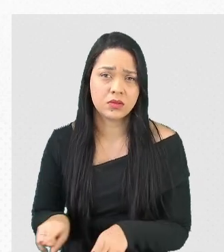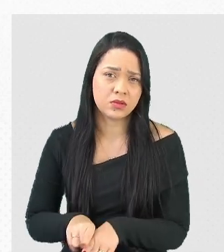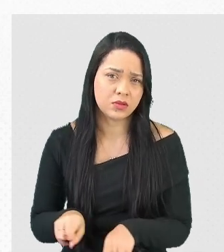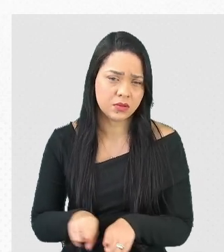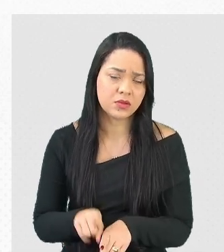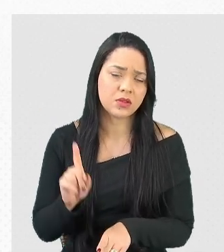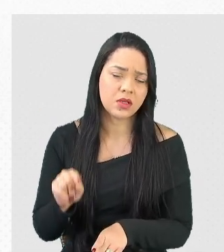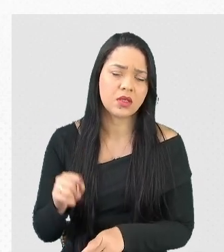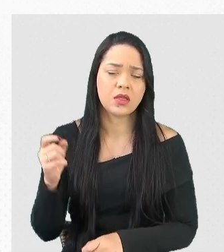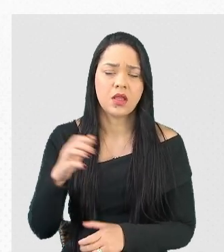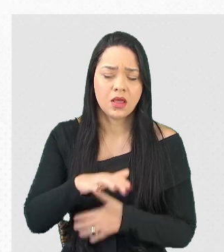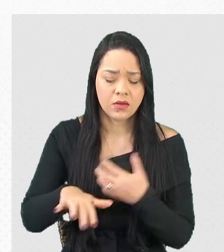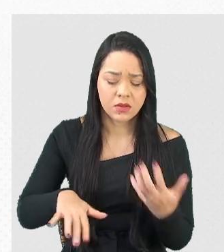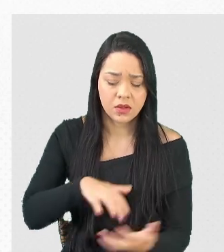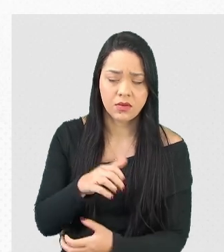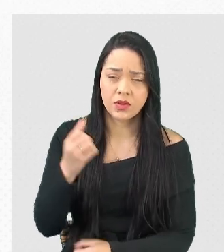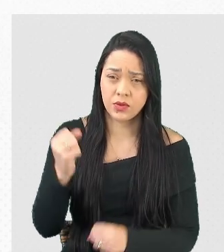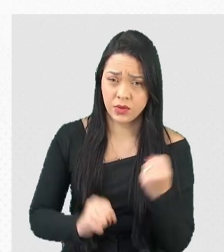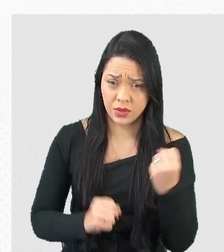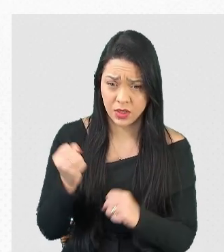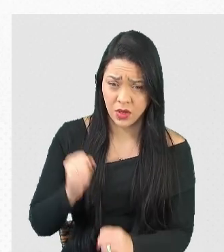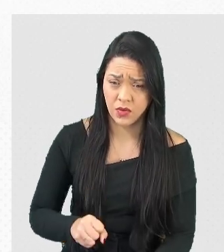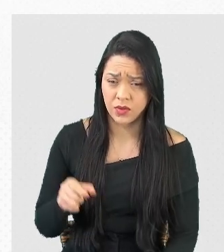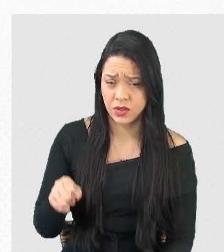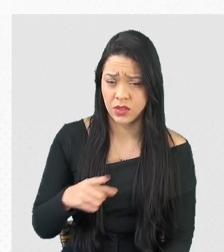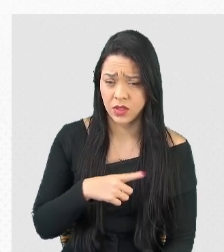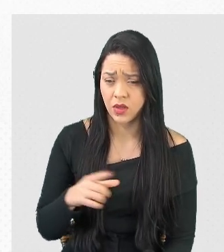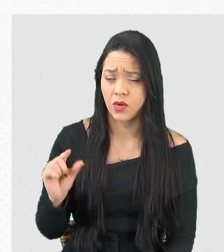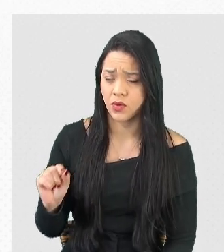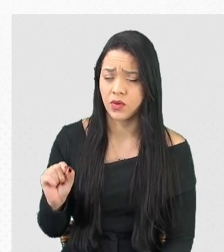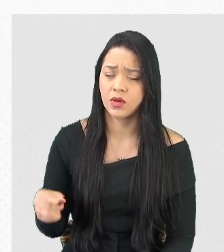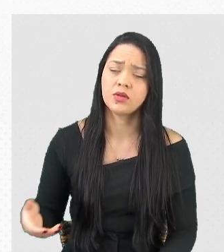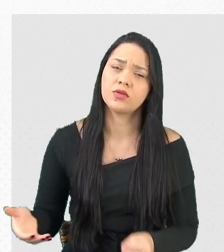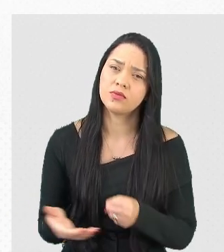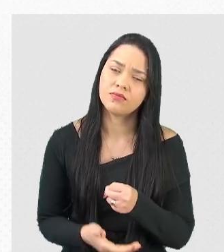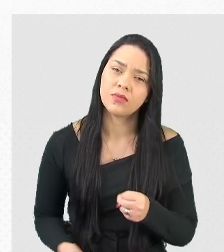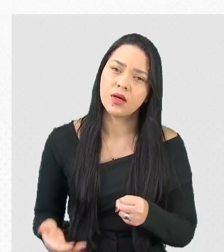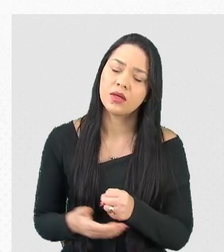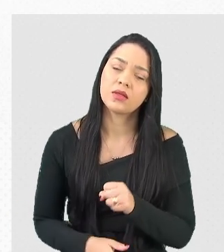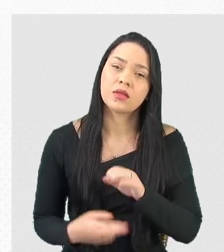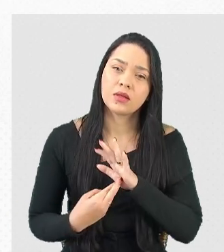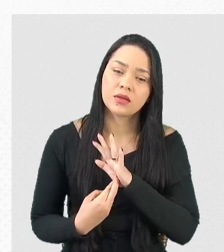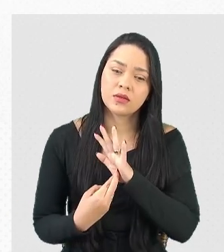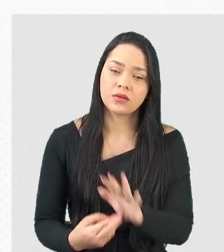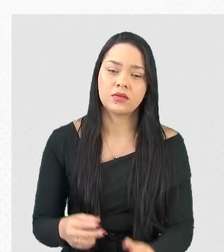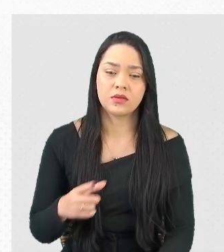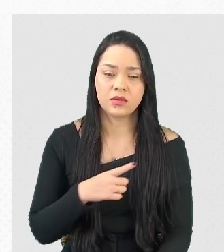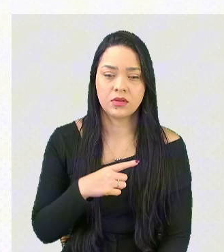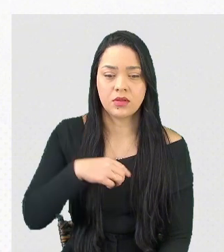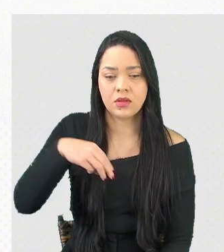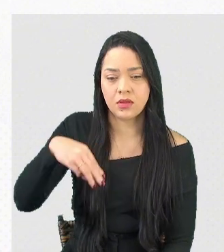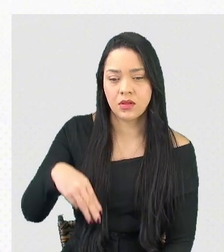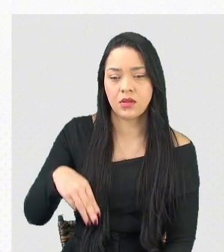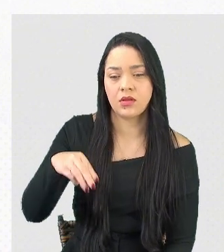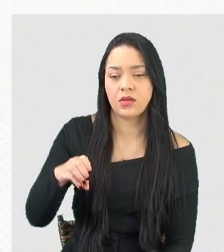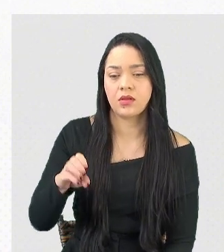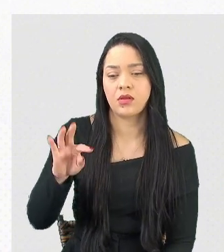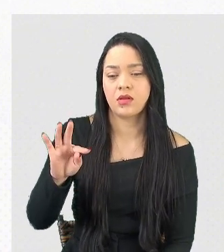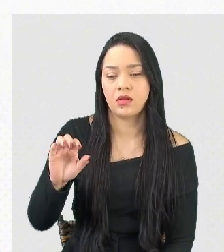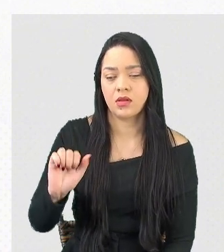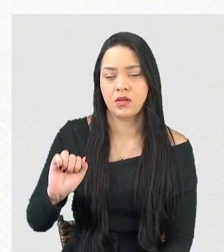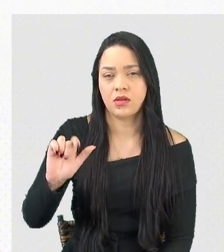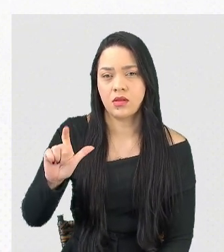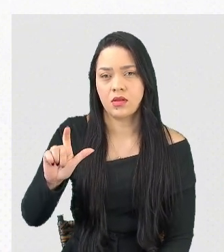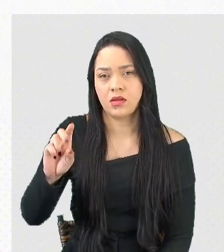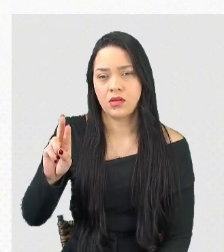de base, que é representada pela metalurgia e pela siderurgia, né, dentro da produção até de máquinas para outras indústrias. Então,